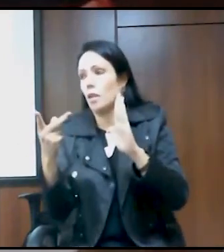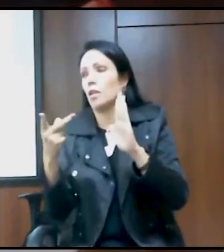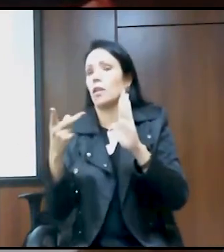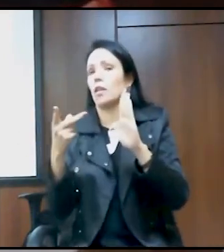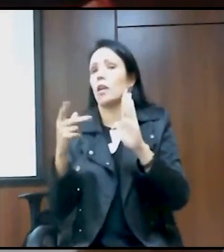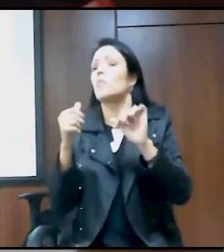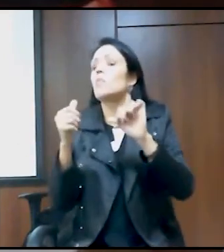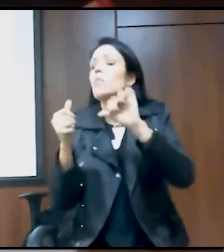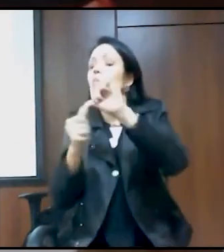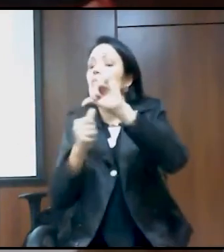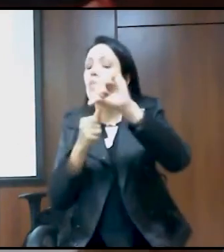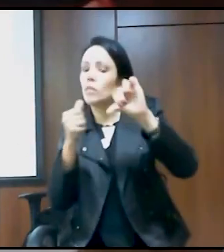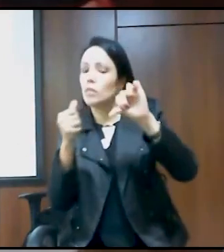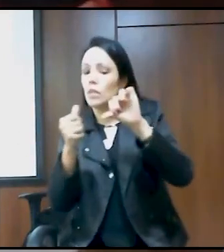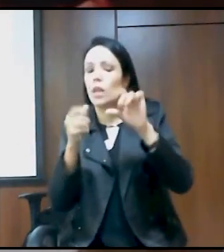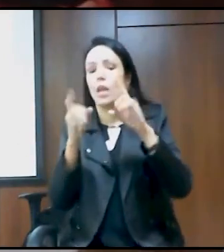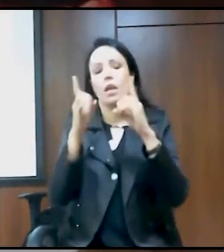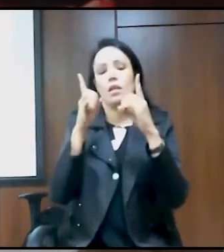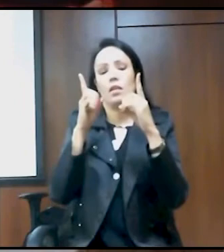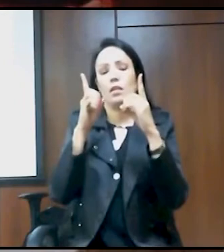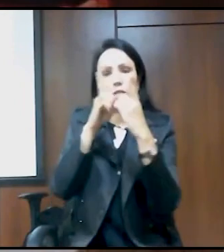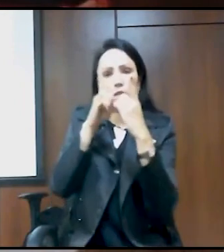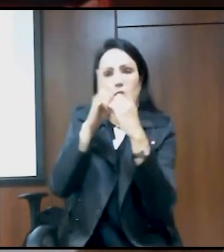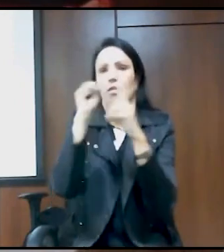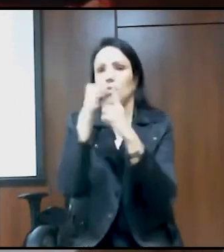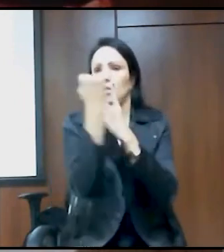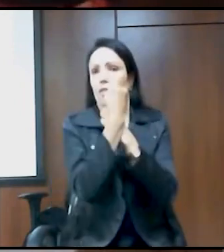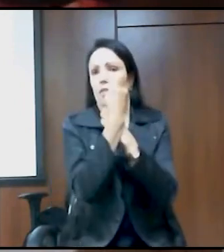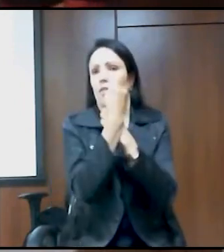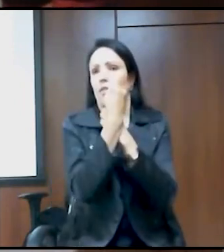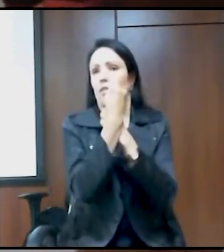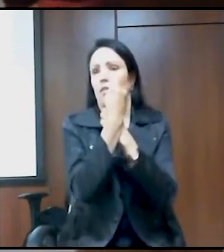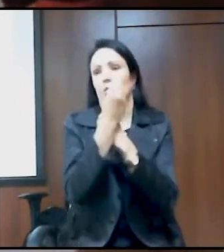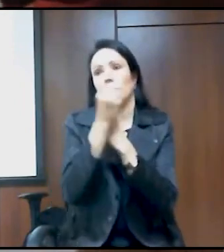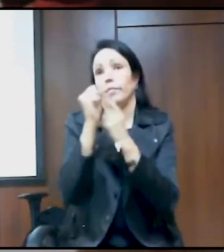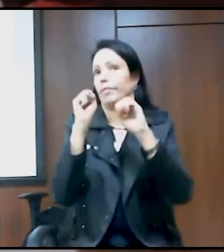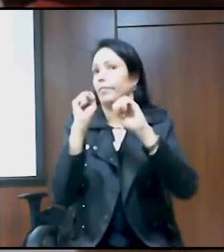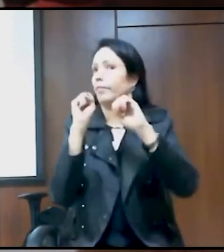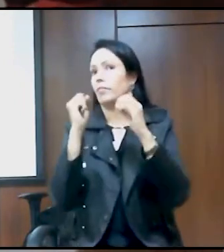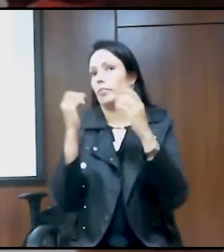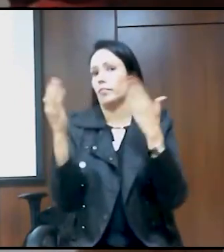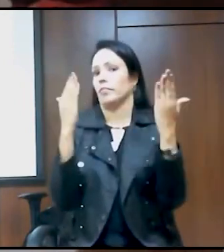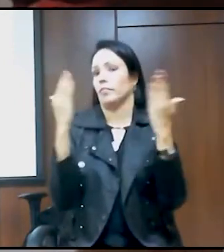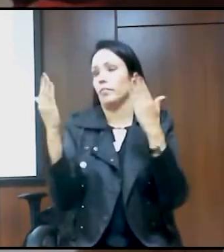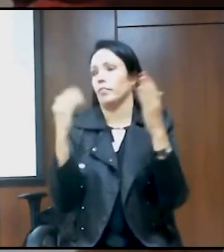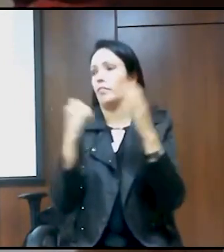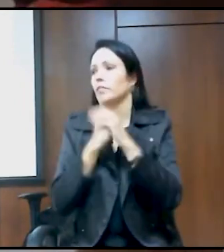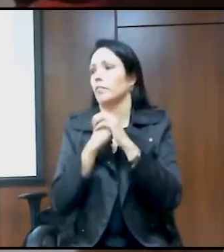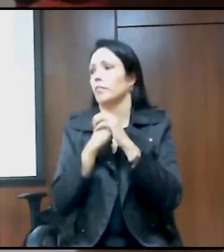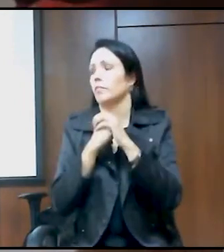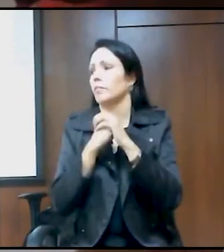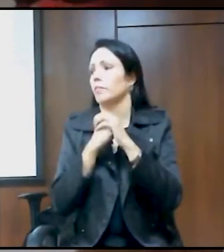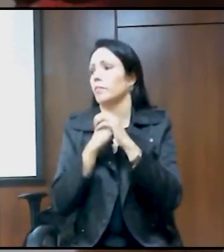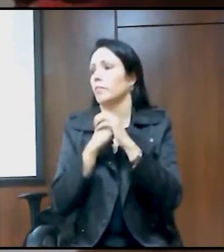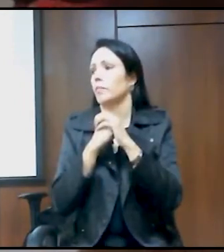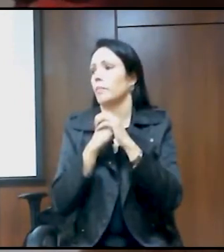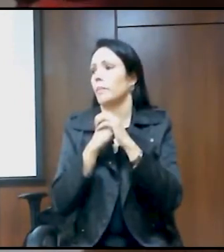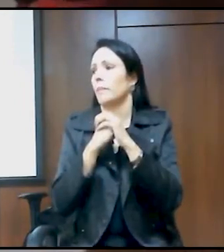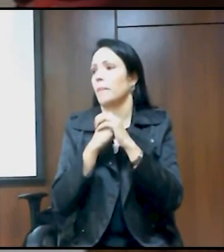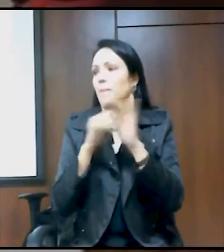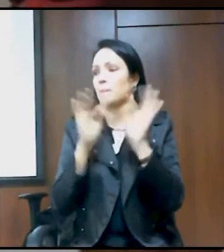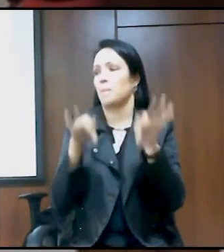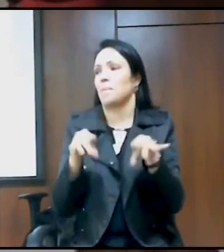o orçamento para assistência social, tá? Mas eu, obviamente, duvido, tá? Estou terminando, tá?